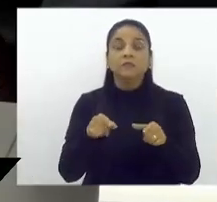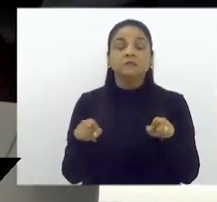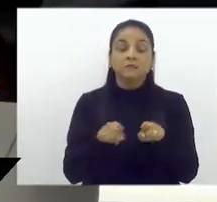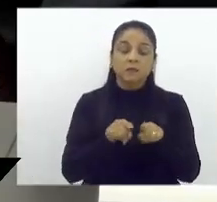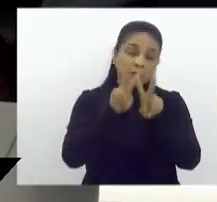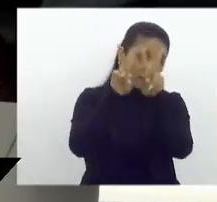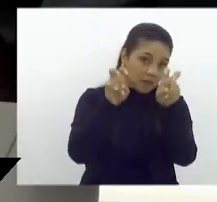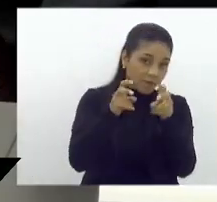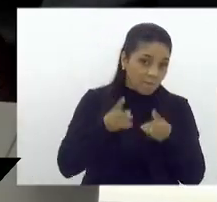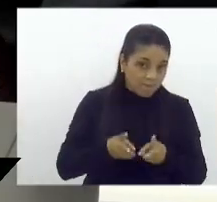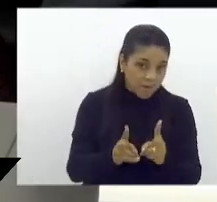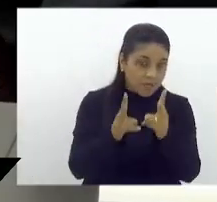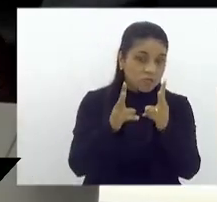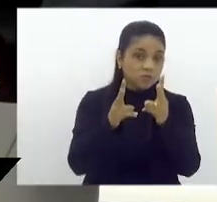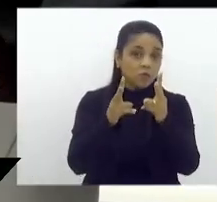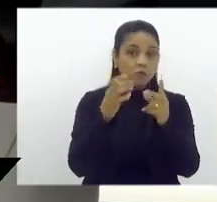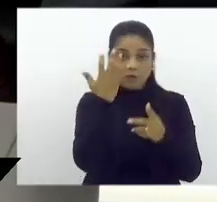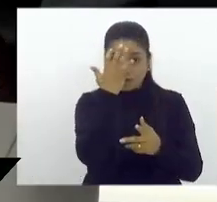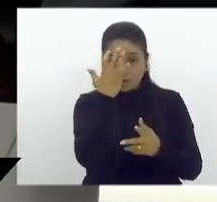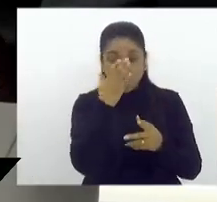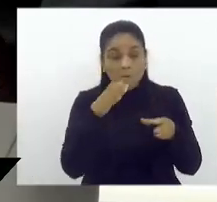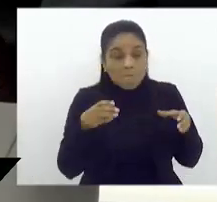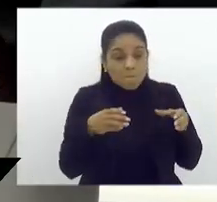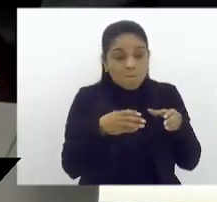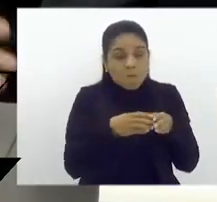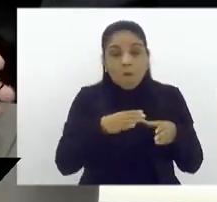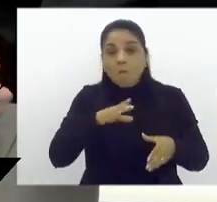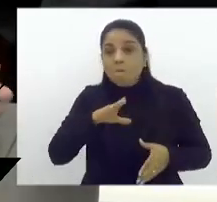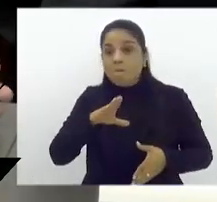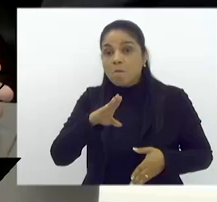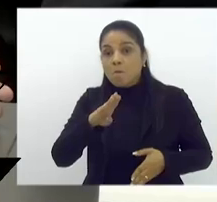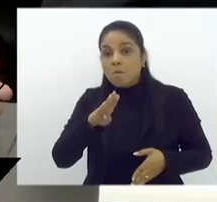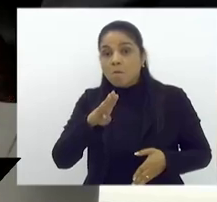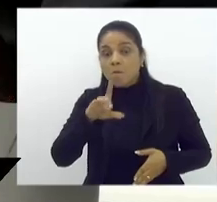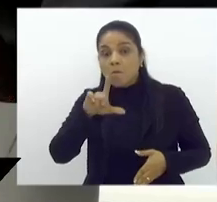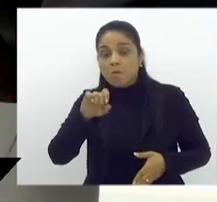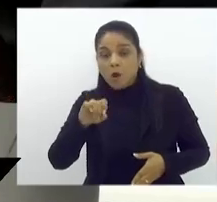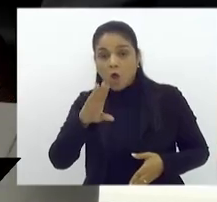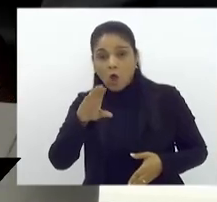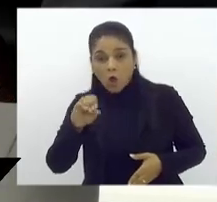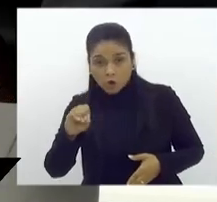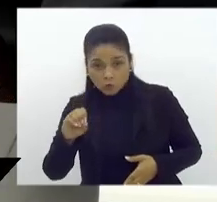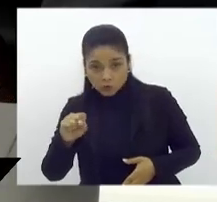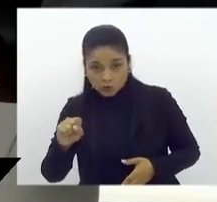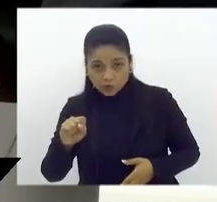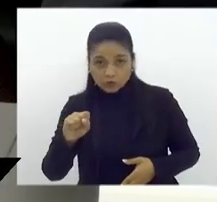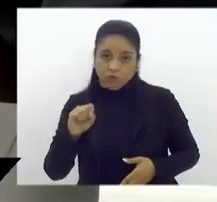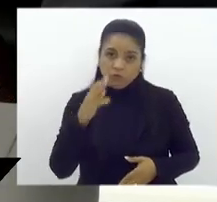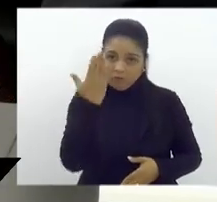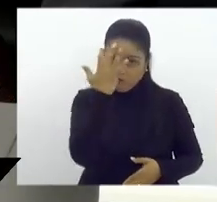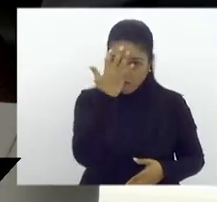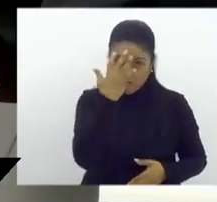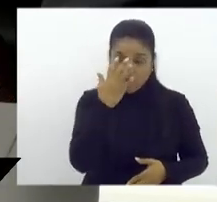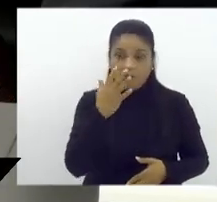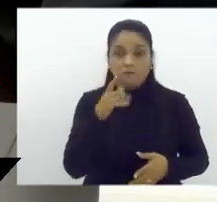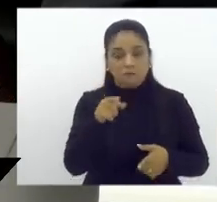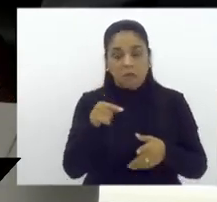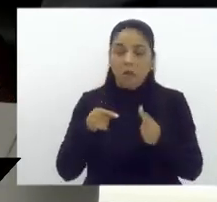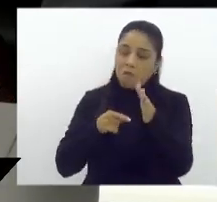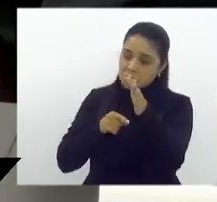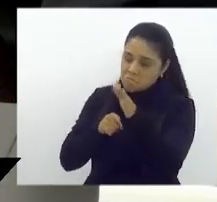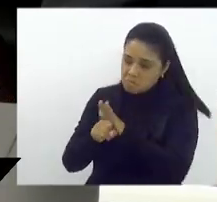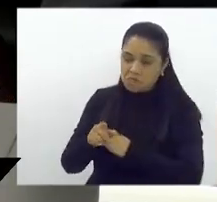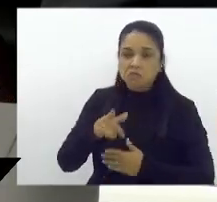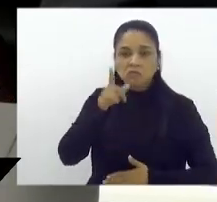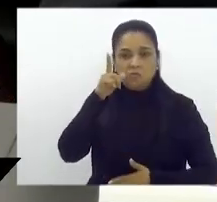fomento, mas para blocos de carnaval e não para escolas de samba. Então, acho que a pergunta do deputado Luiz Paulo é pertinente.